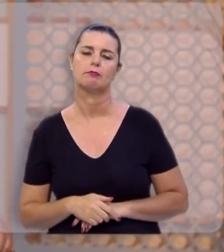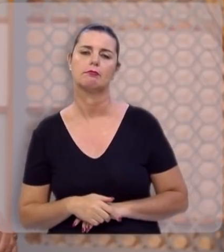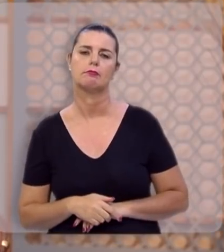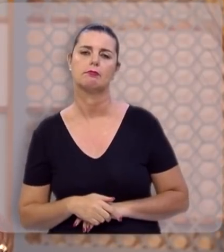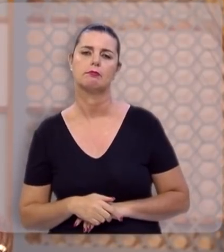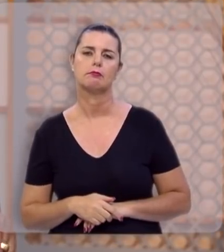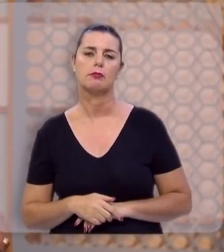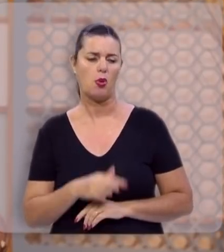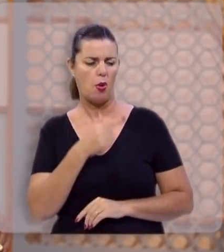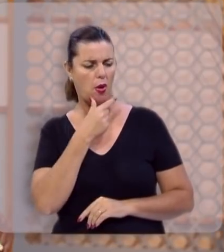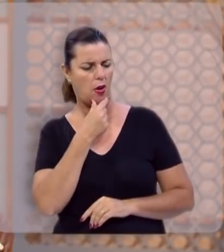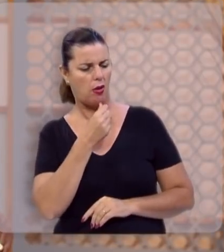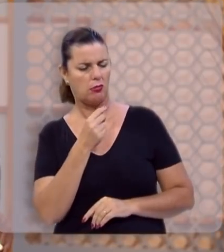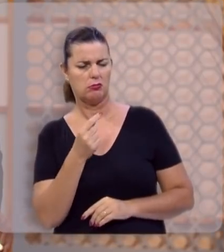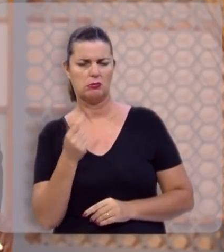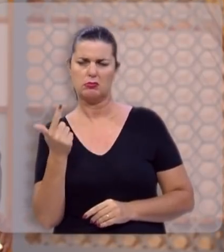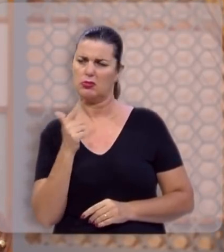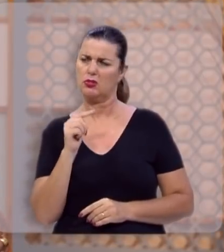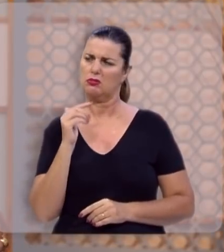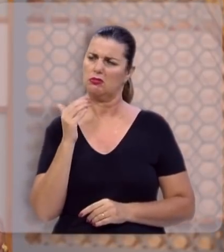Nicodemos não continuou não entendendo.